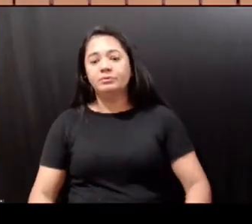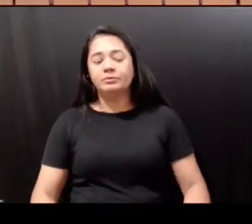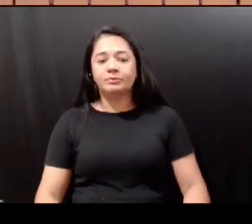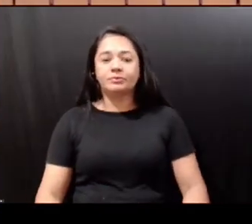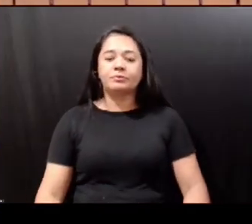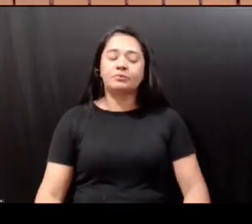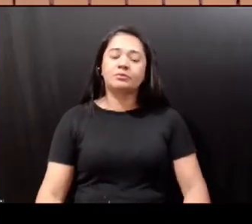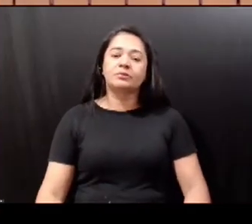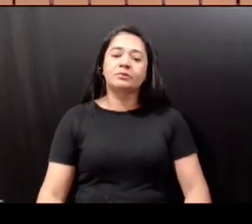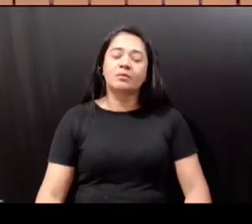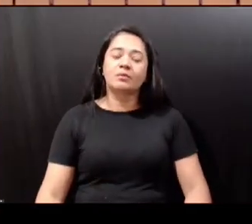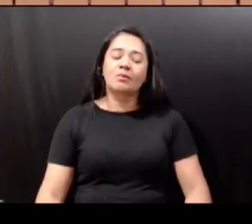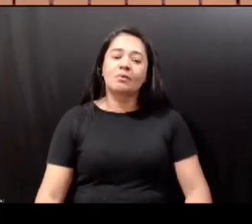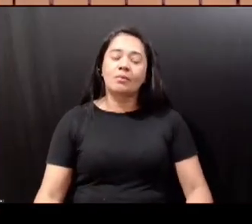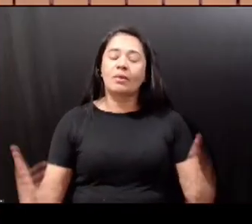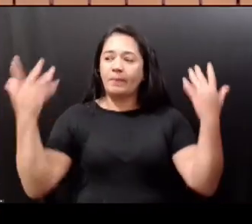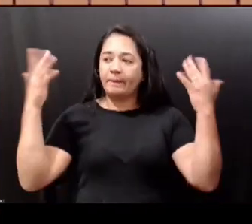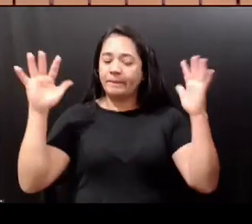parabéns, vereador.